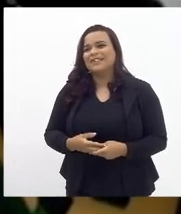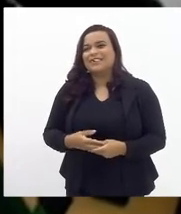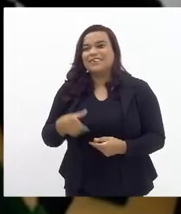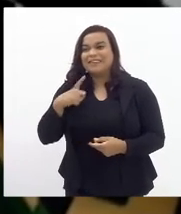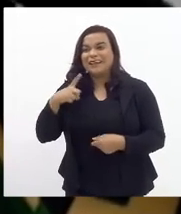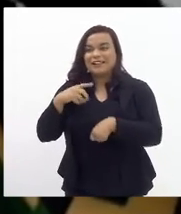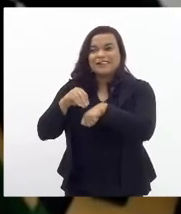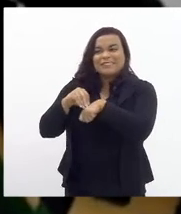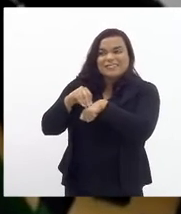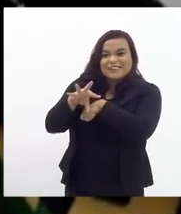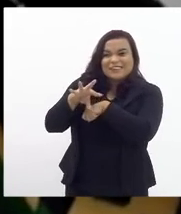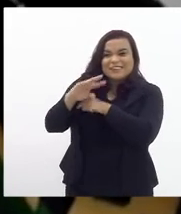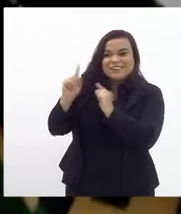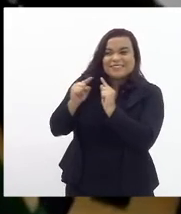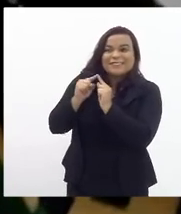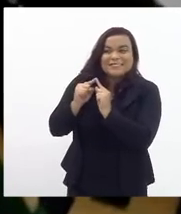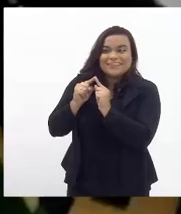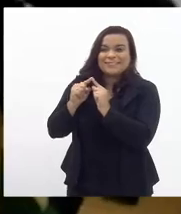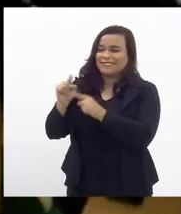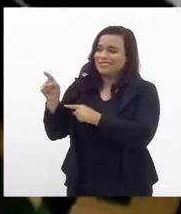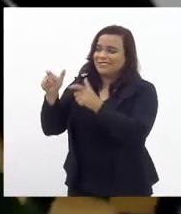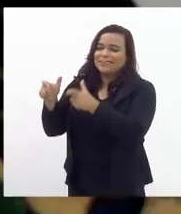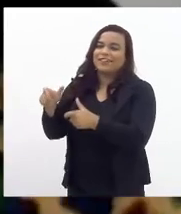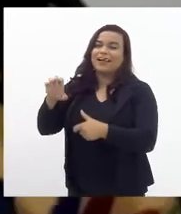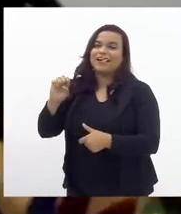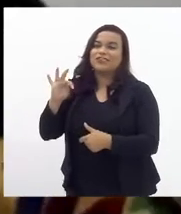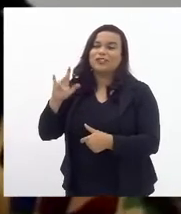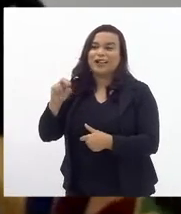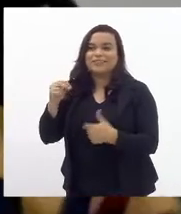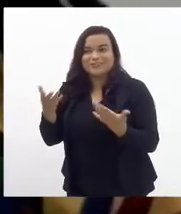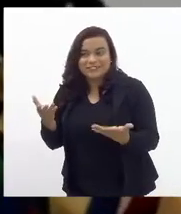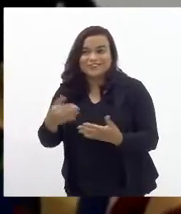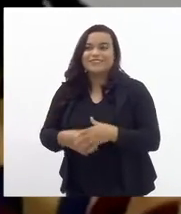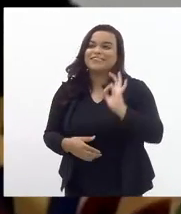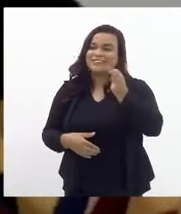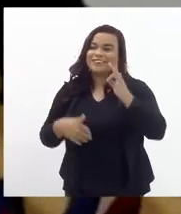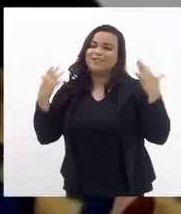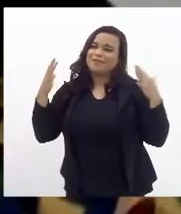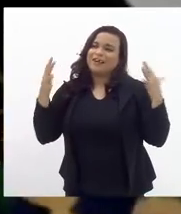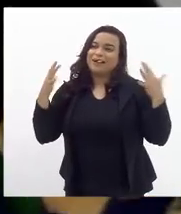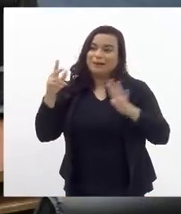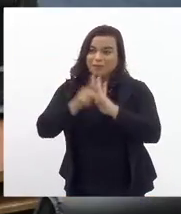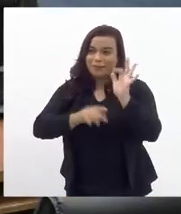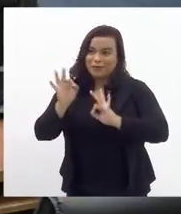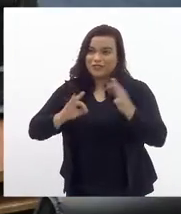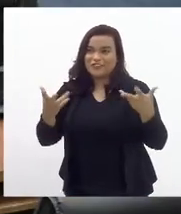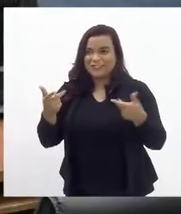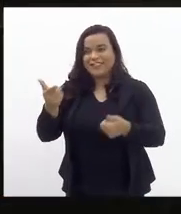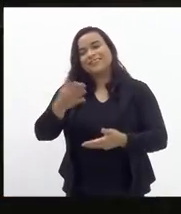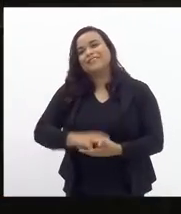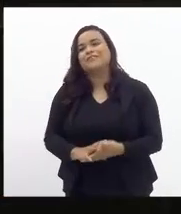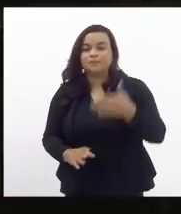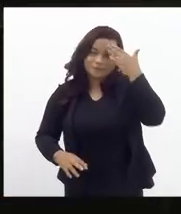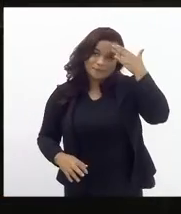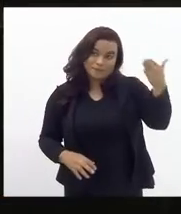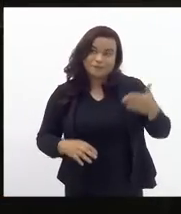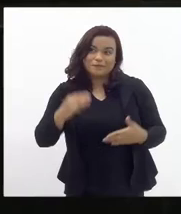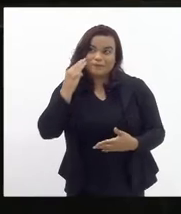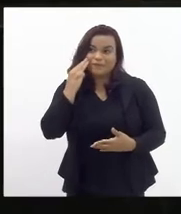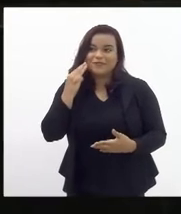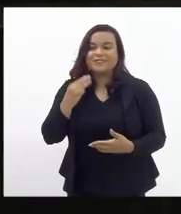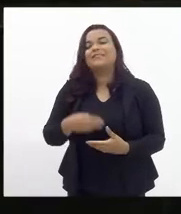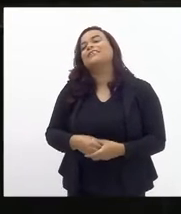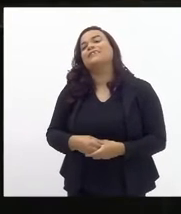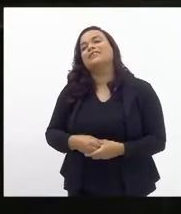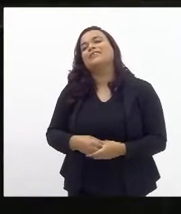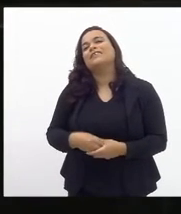né? Para a brasa do Estácio. Parabéns aí pelo projeto, deputada. Obrigada pela parte. Obrigada, deputada Mônica. Muito